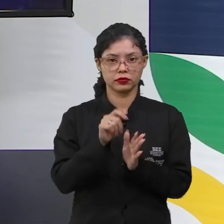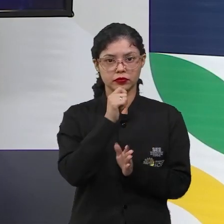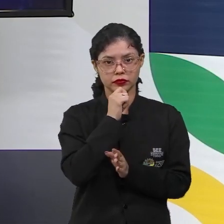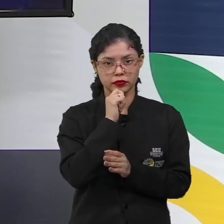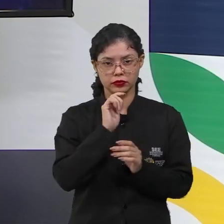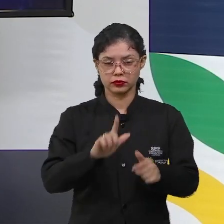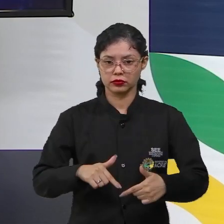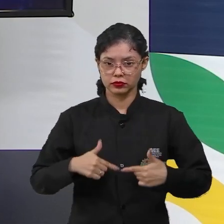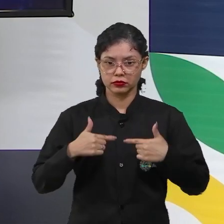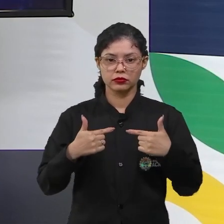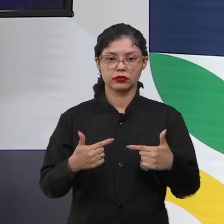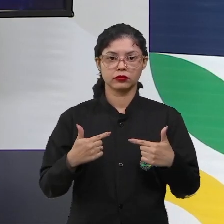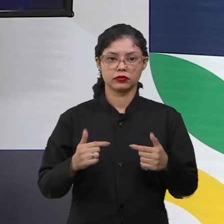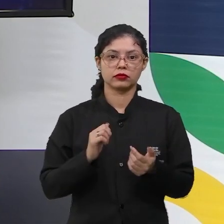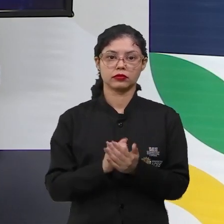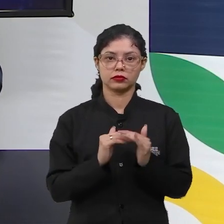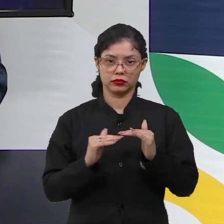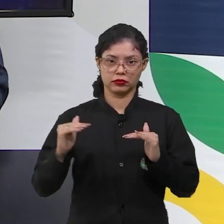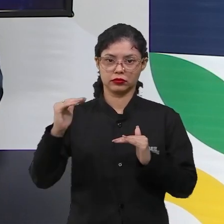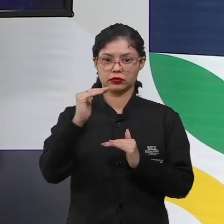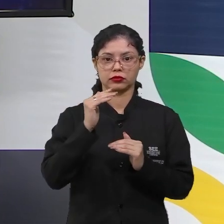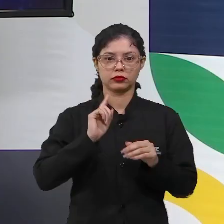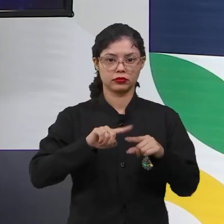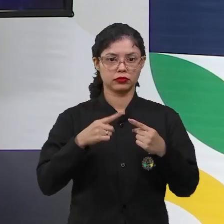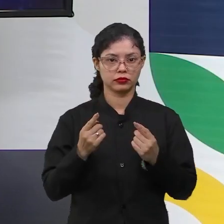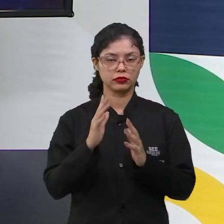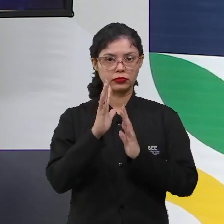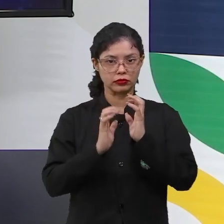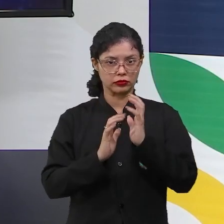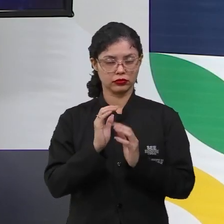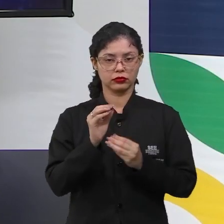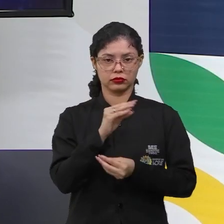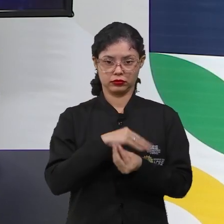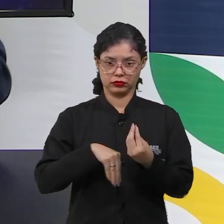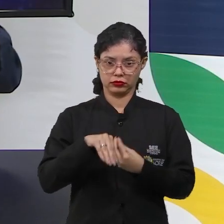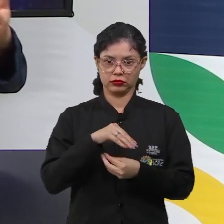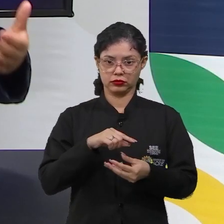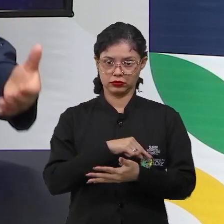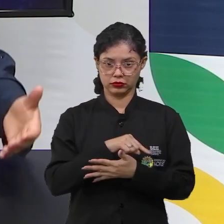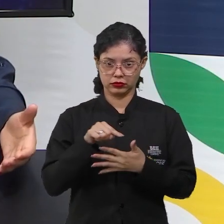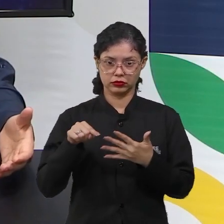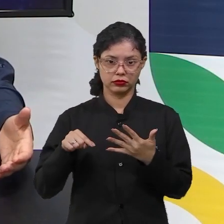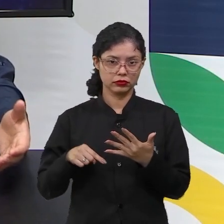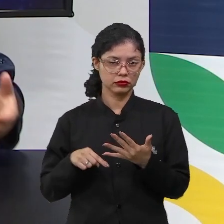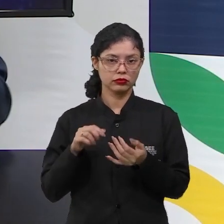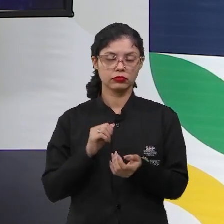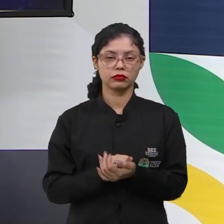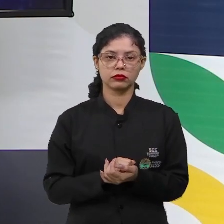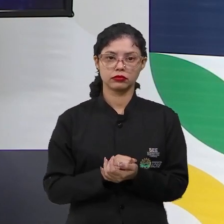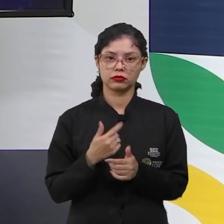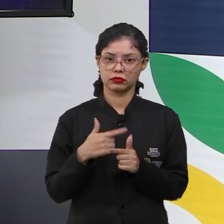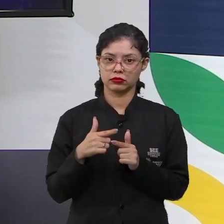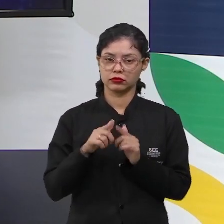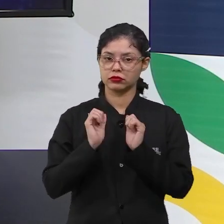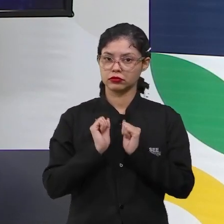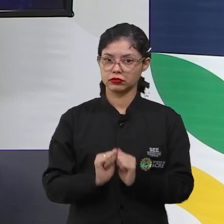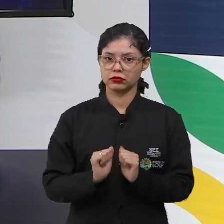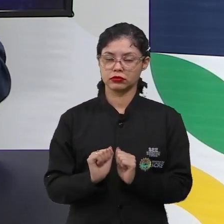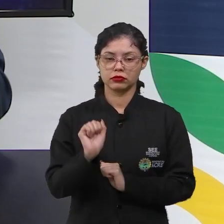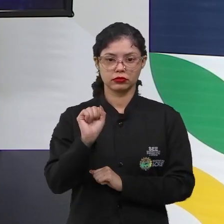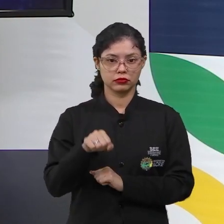envolve guerras entre essas potências, mas conflitos que envolvem aí várias questões que podem